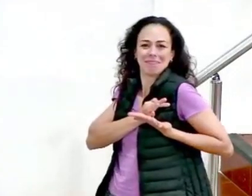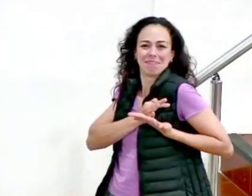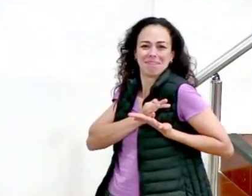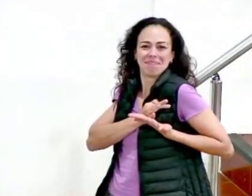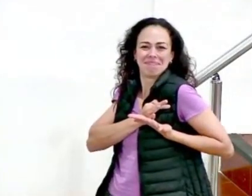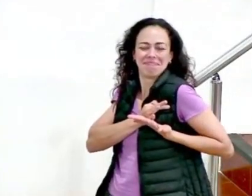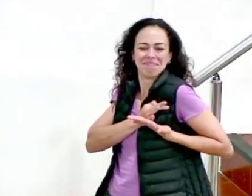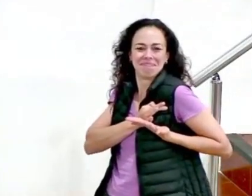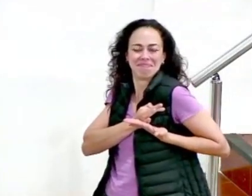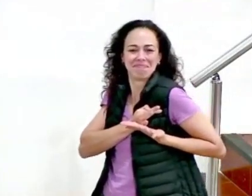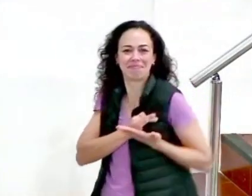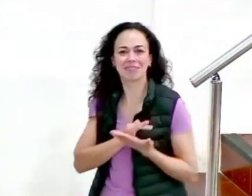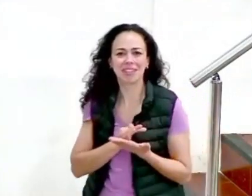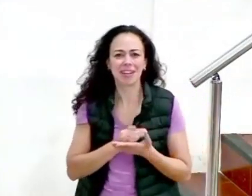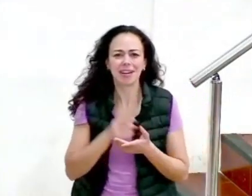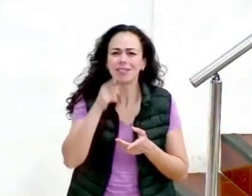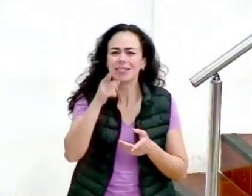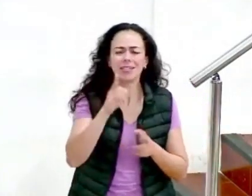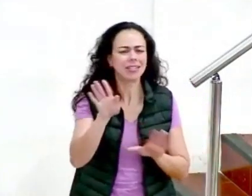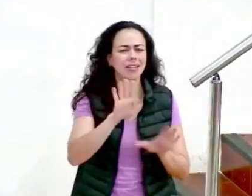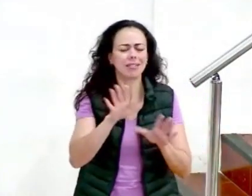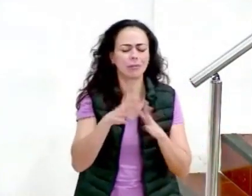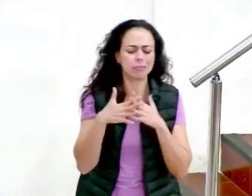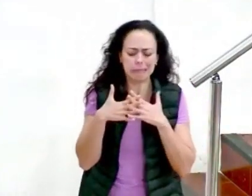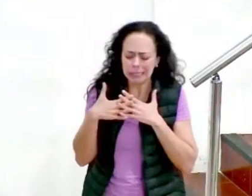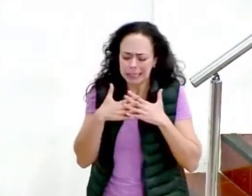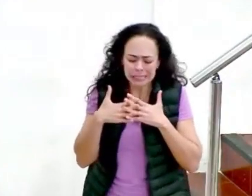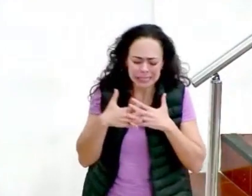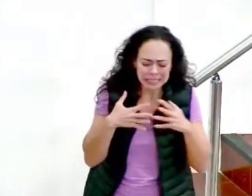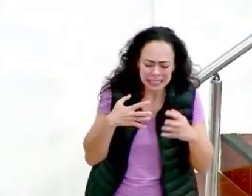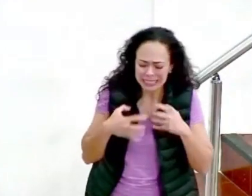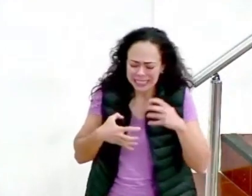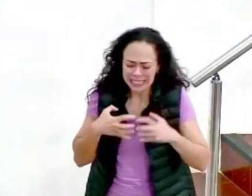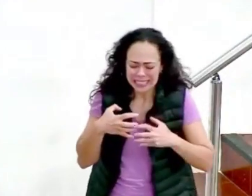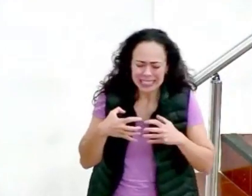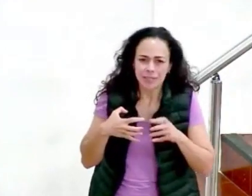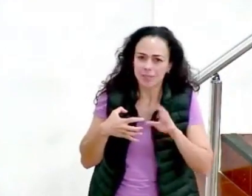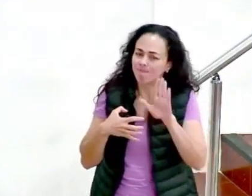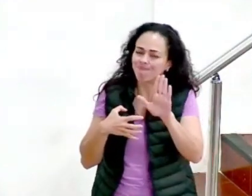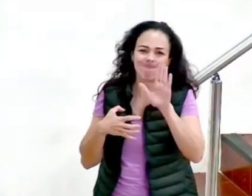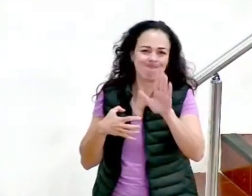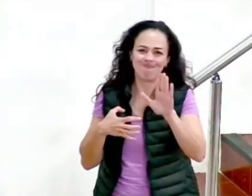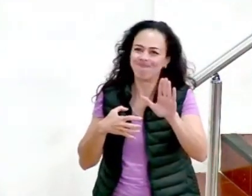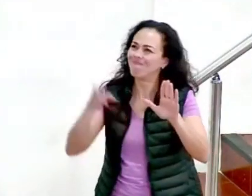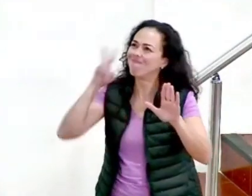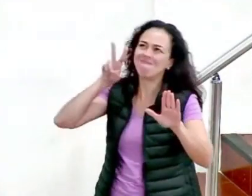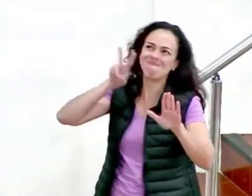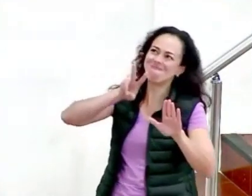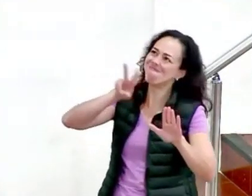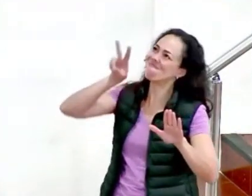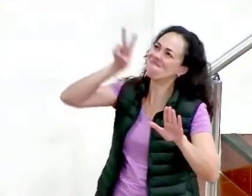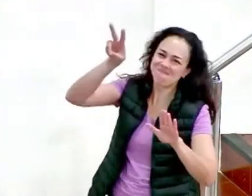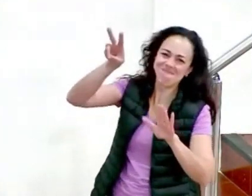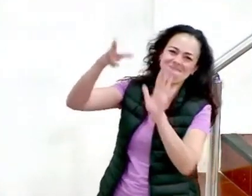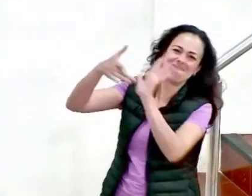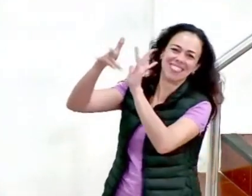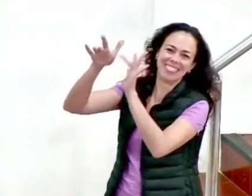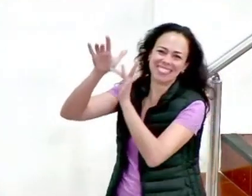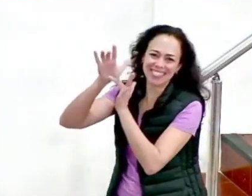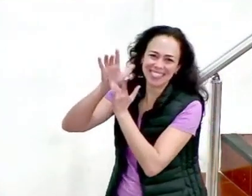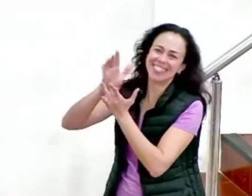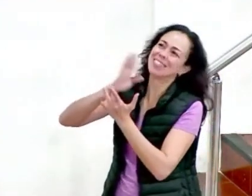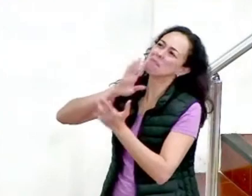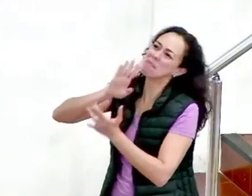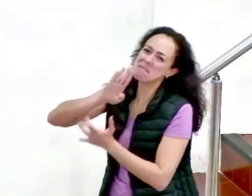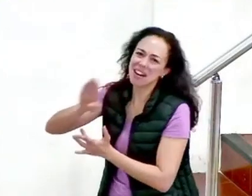Pare de se desesperar com este mundo caído, queridos. Olhe para o autor e consumador da fé. Não deixe que os